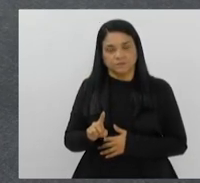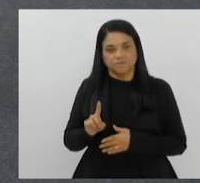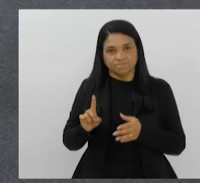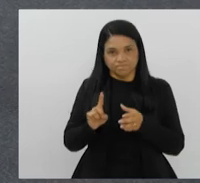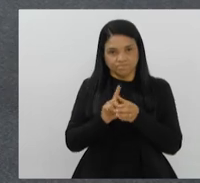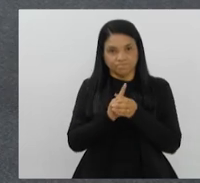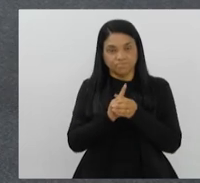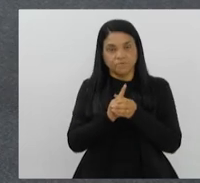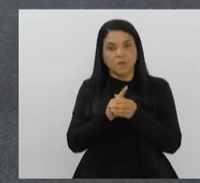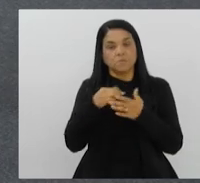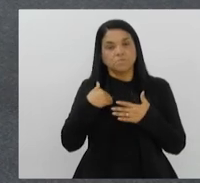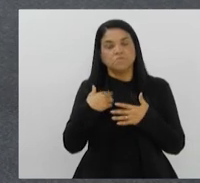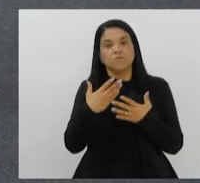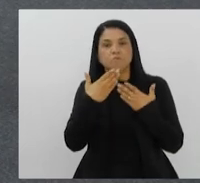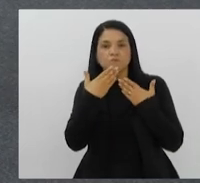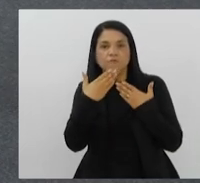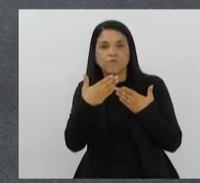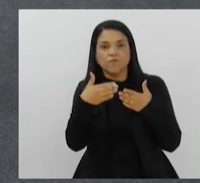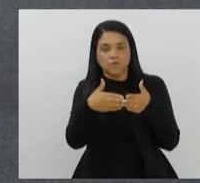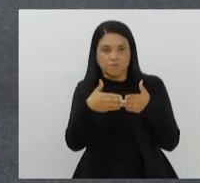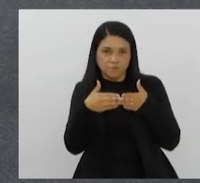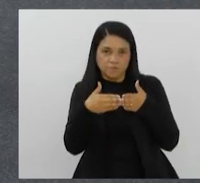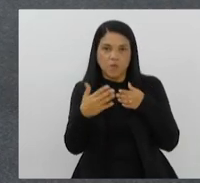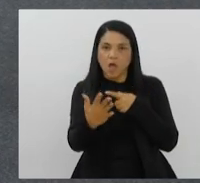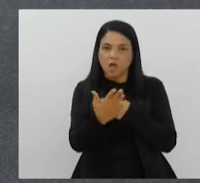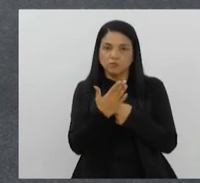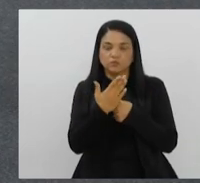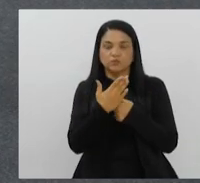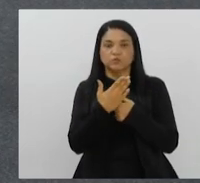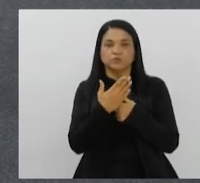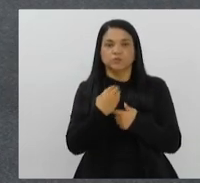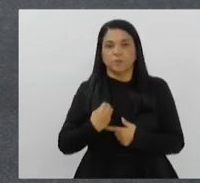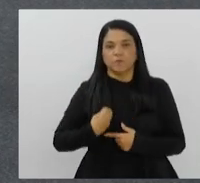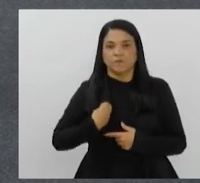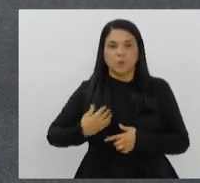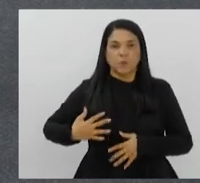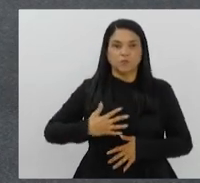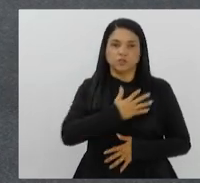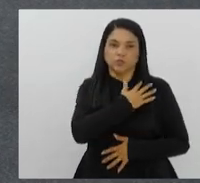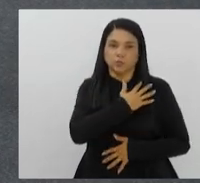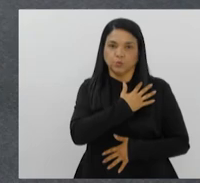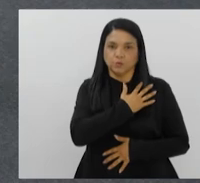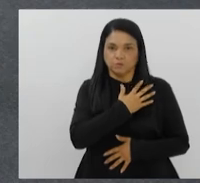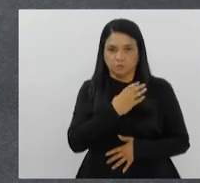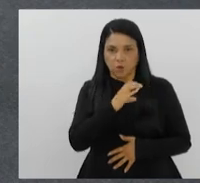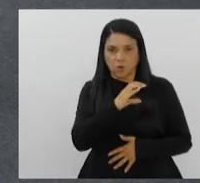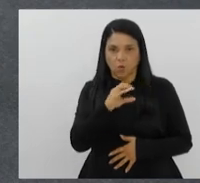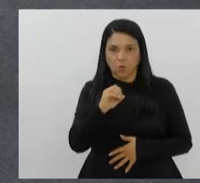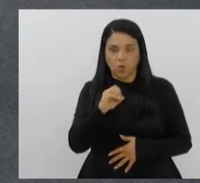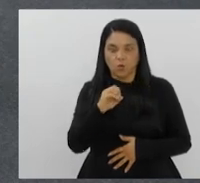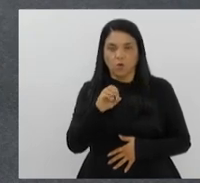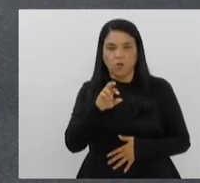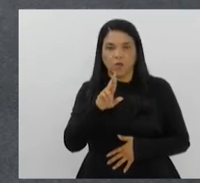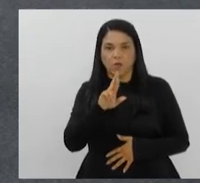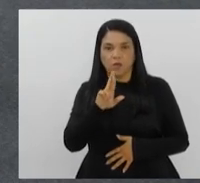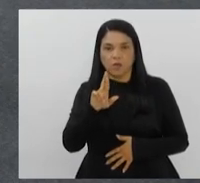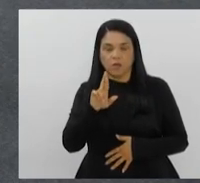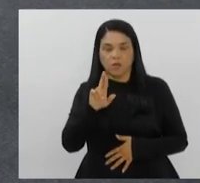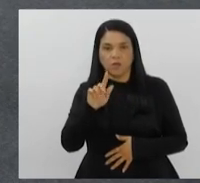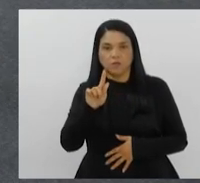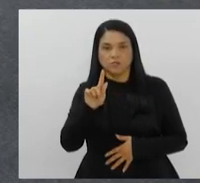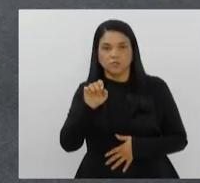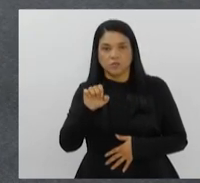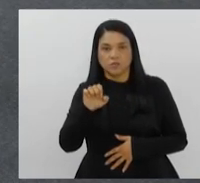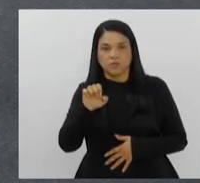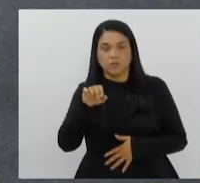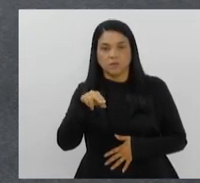Alguém tem que parar, me ajude, por favor. Estamos vivendo uma ditadura. O que, que eu acrescento? Existe, deputado Luiz